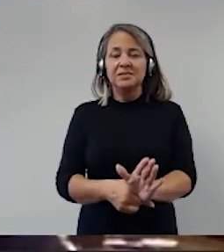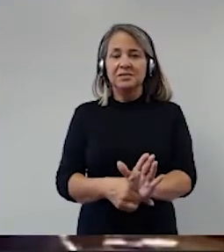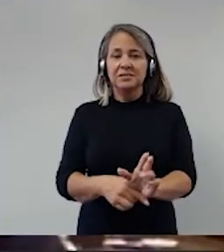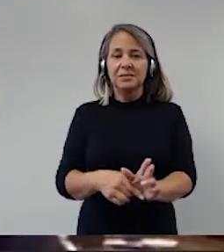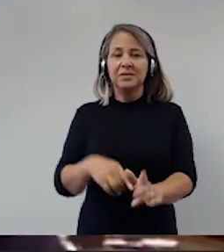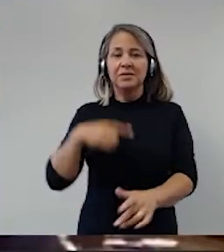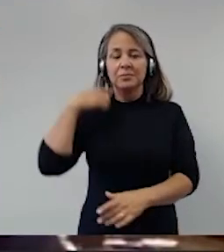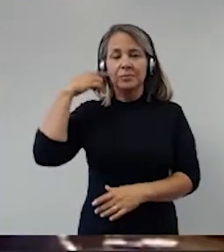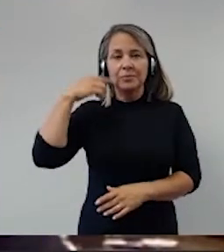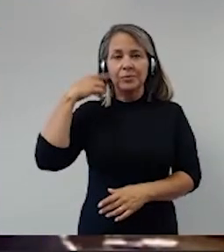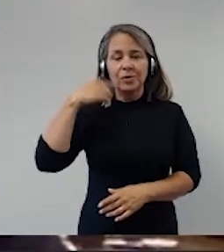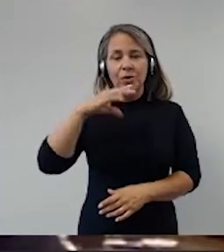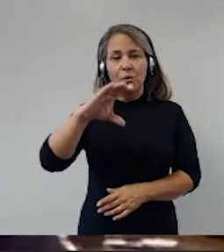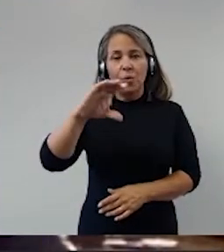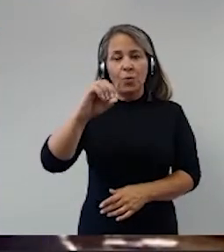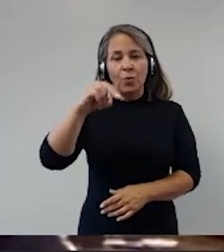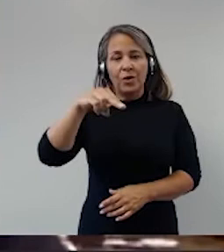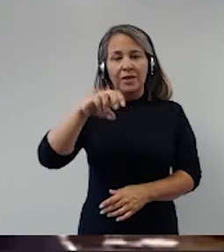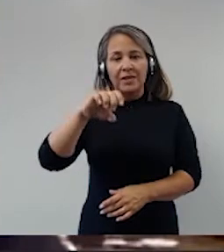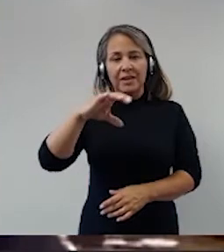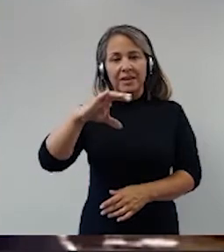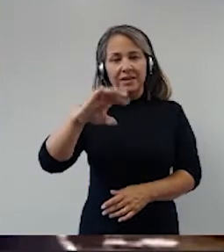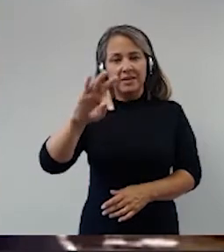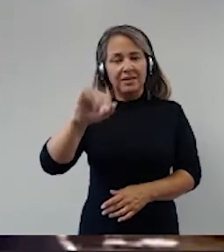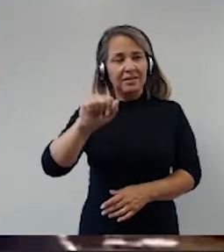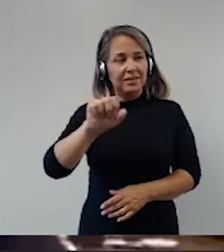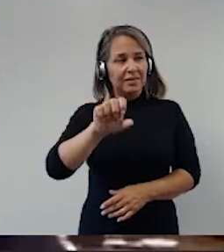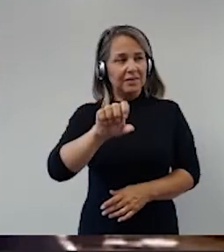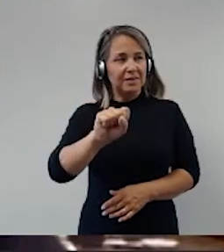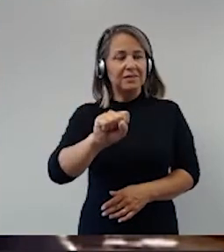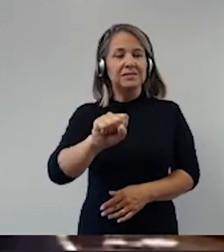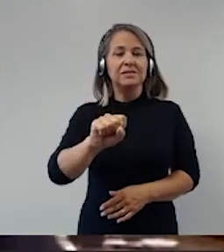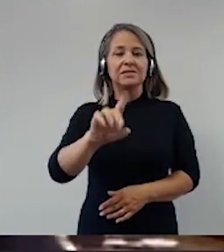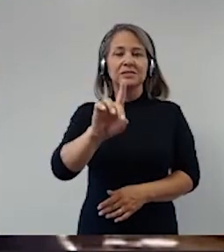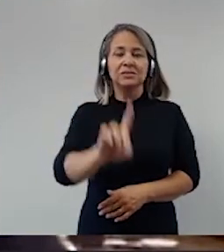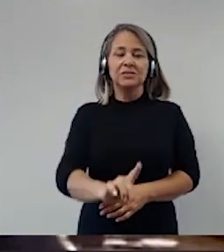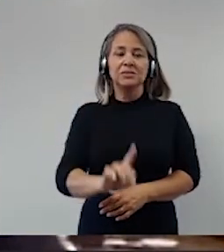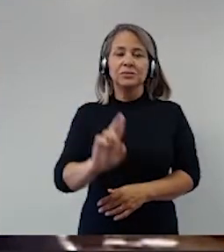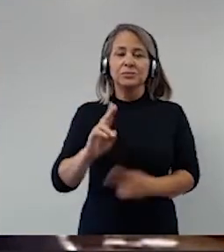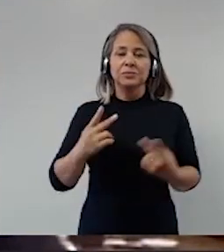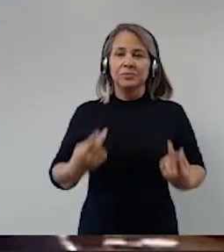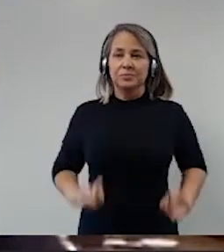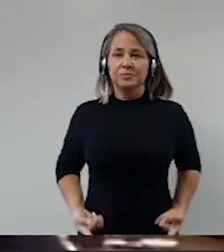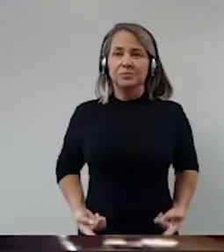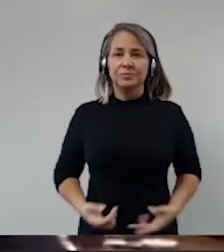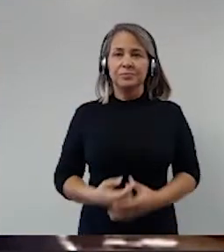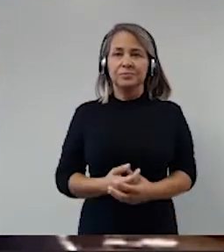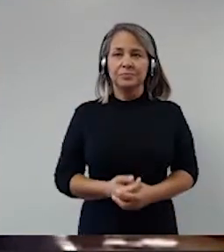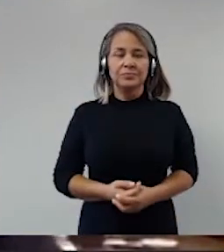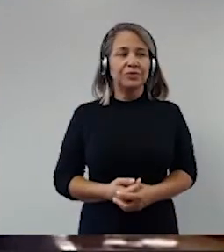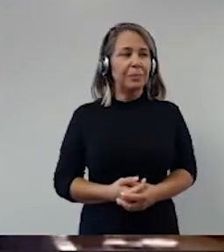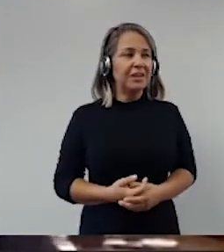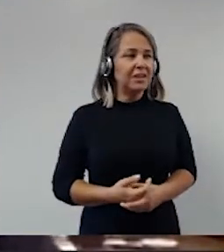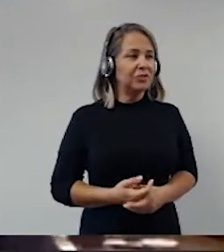advogada da Conectas Direitos Humanos em 2018 e 2019. Doutora Silvia, tens a palavra.